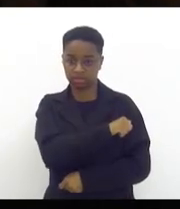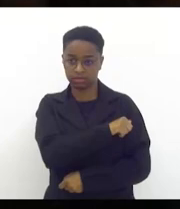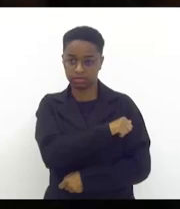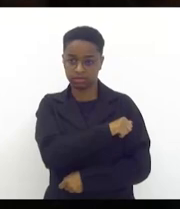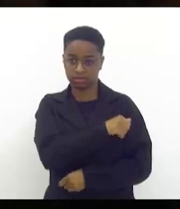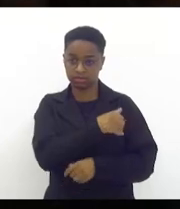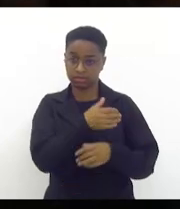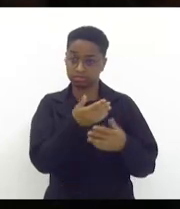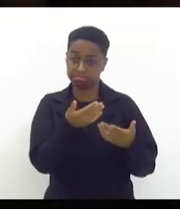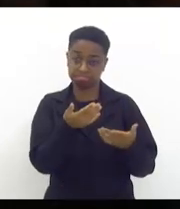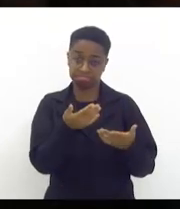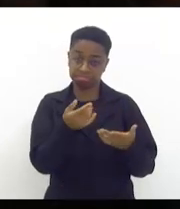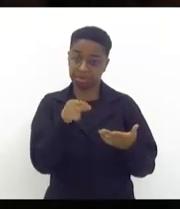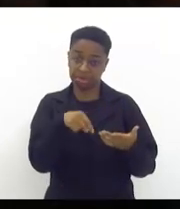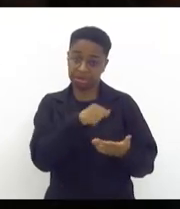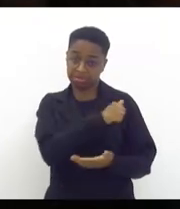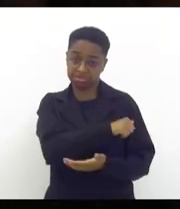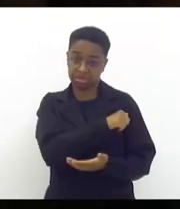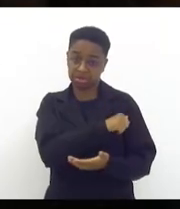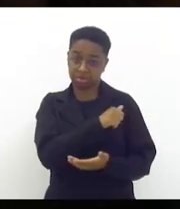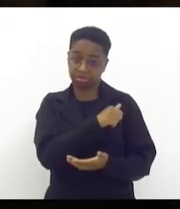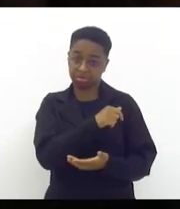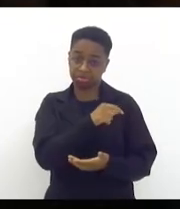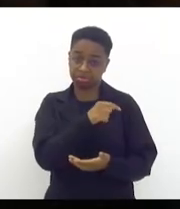o estado do Rio de Janeiro não tem ganho